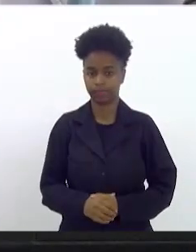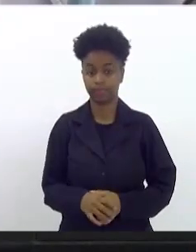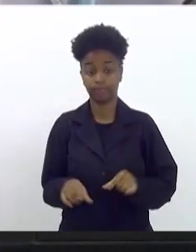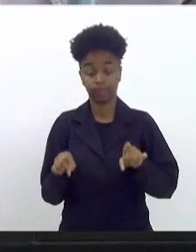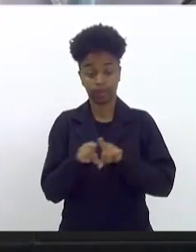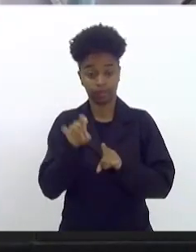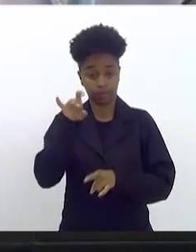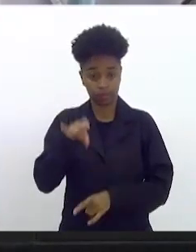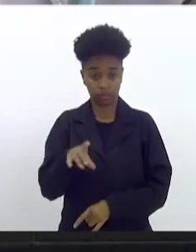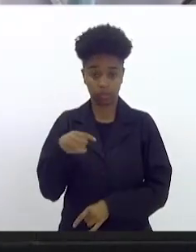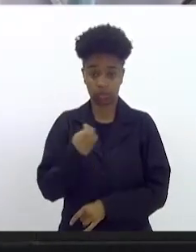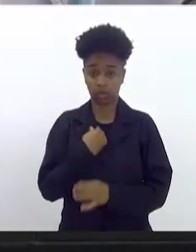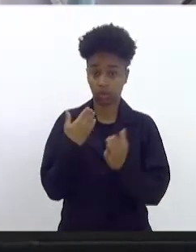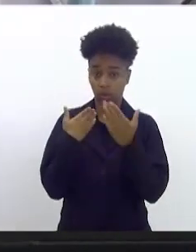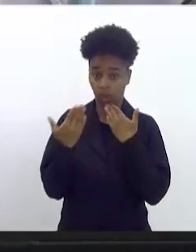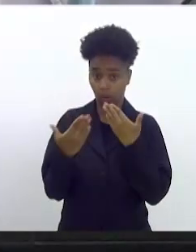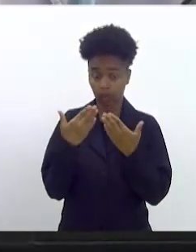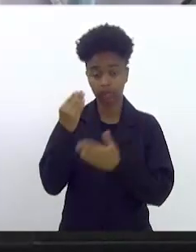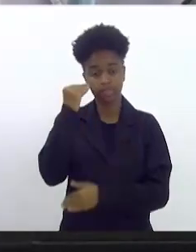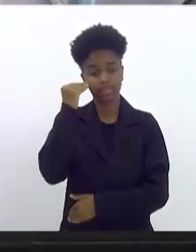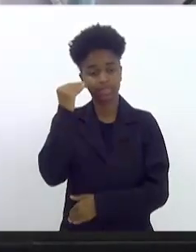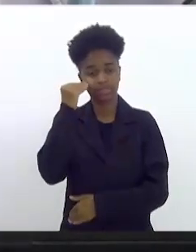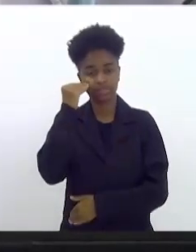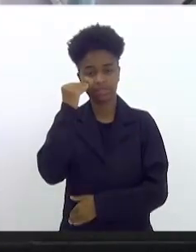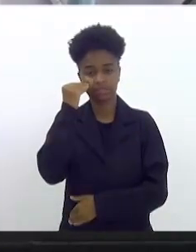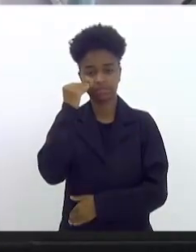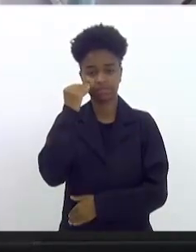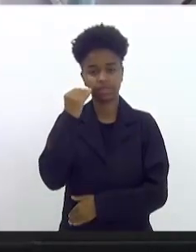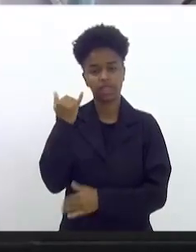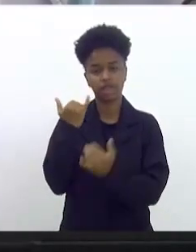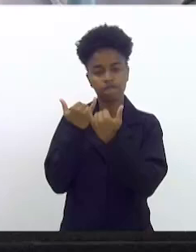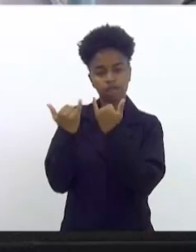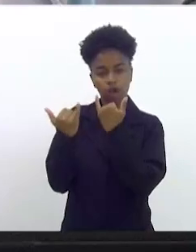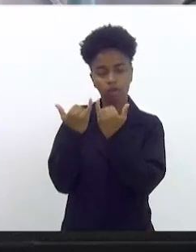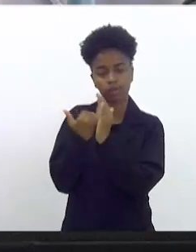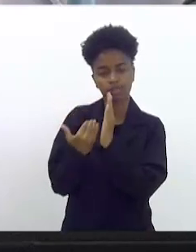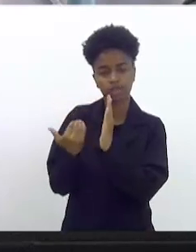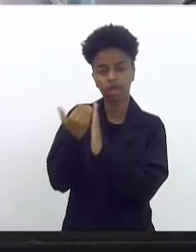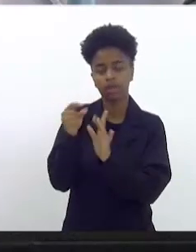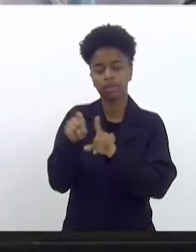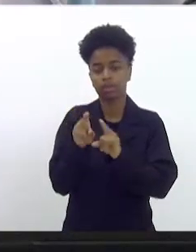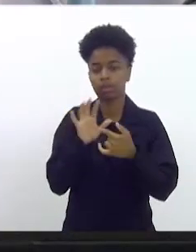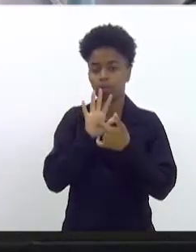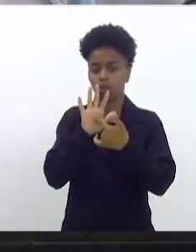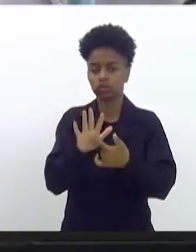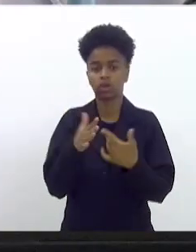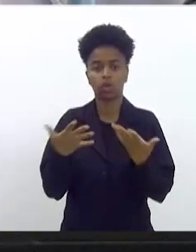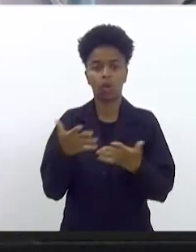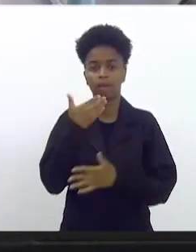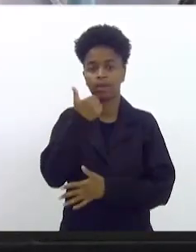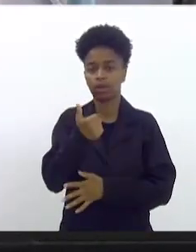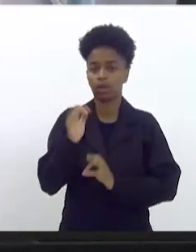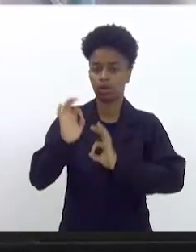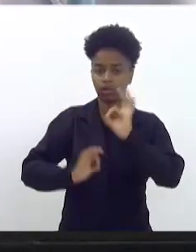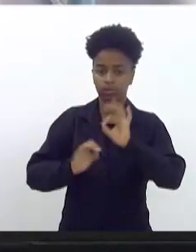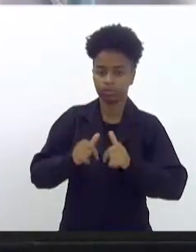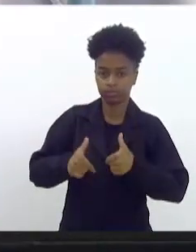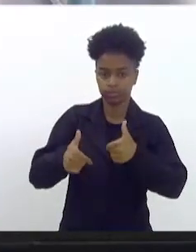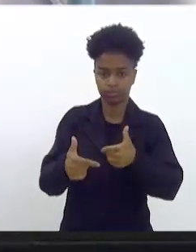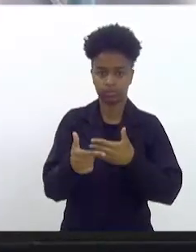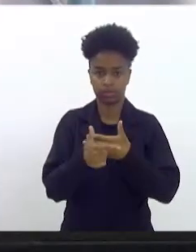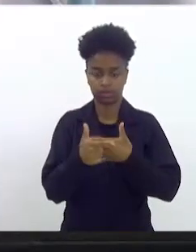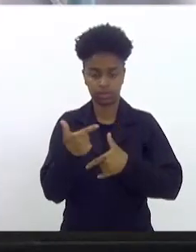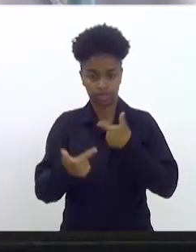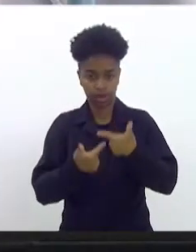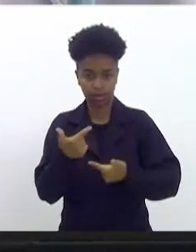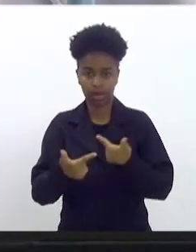nas conversas que a gente teve, na tentativa de buscar maiores informações e apresentar o melhor plano de trabalho, já vi aqui, está faltando